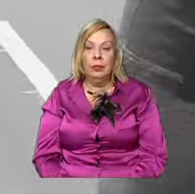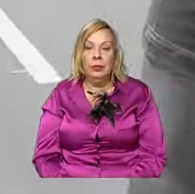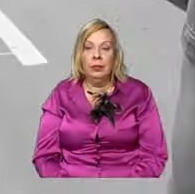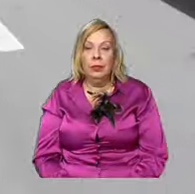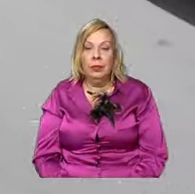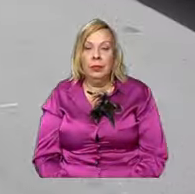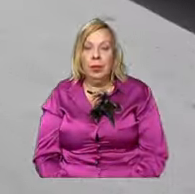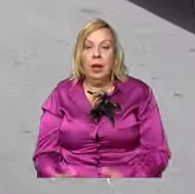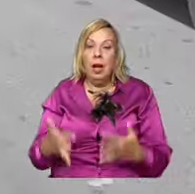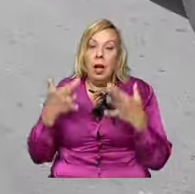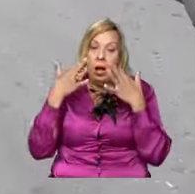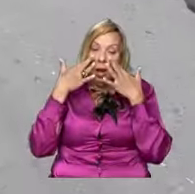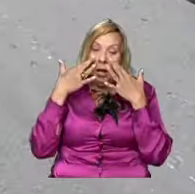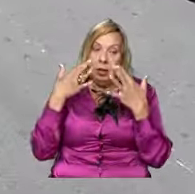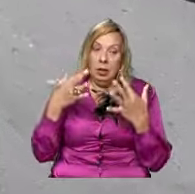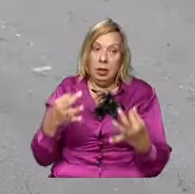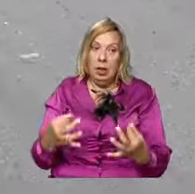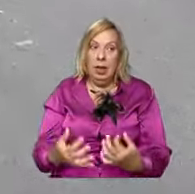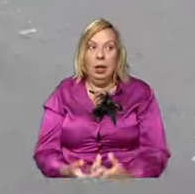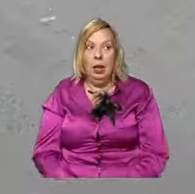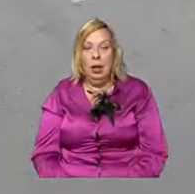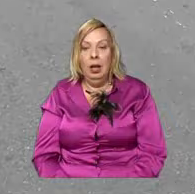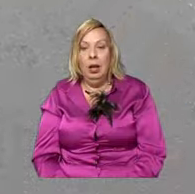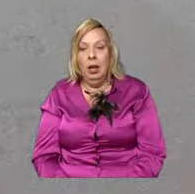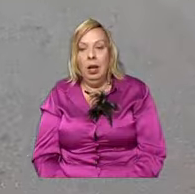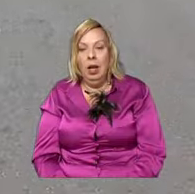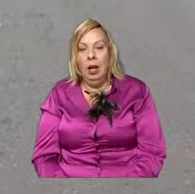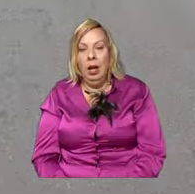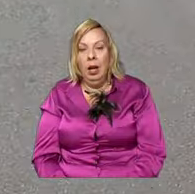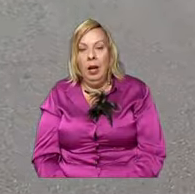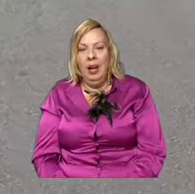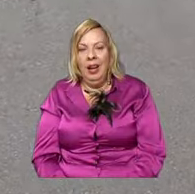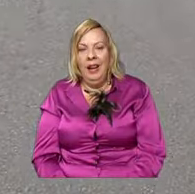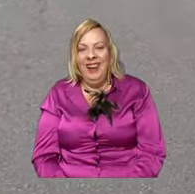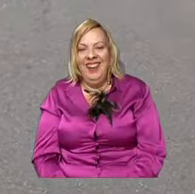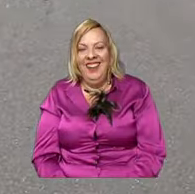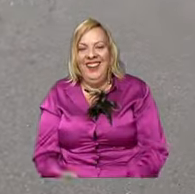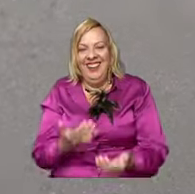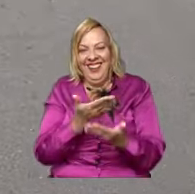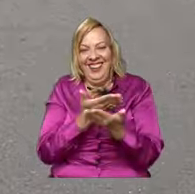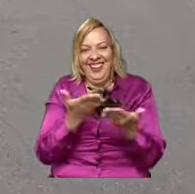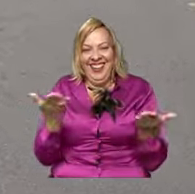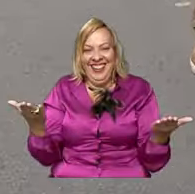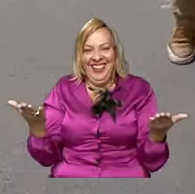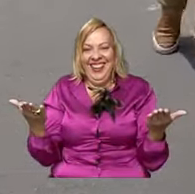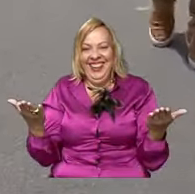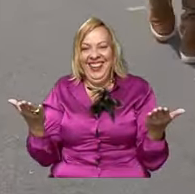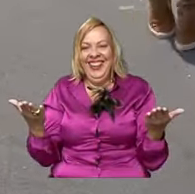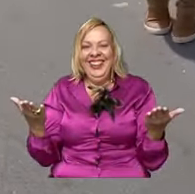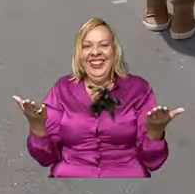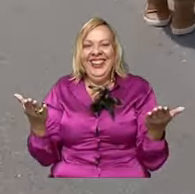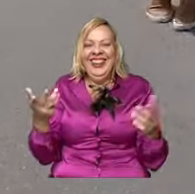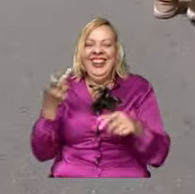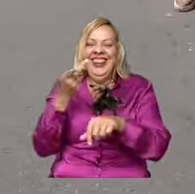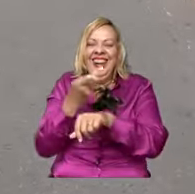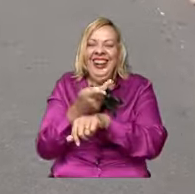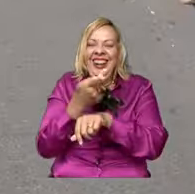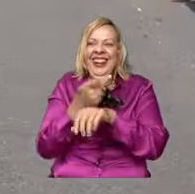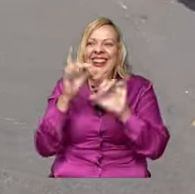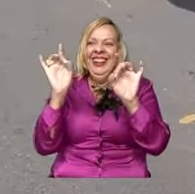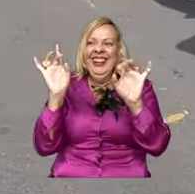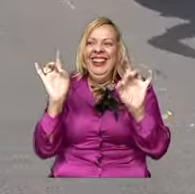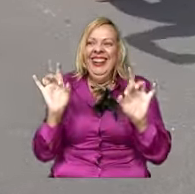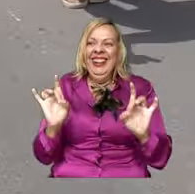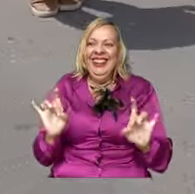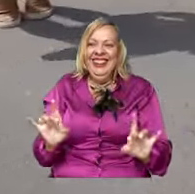Atenção! 3, 2, 1! E aí está Raimundo, o seu super prêmio